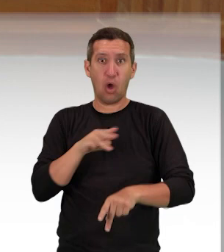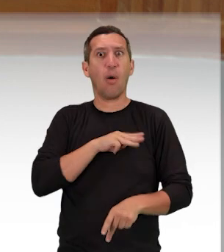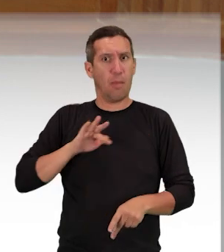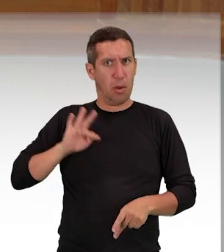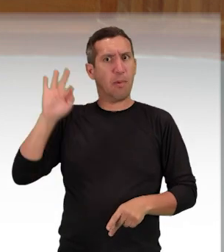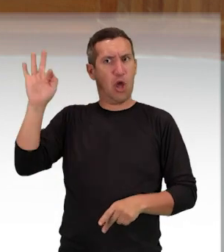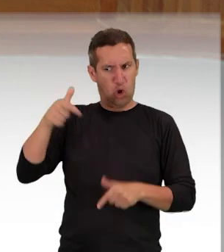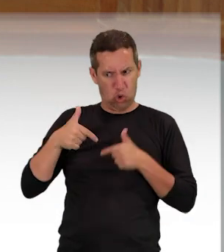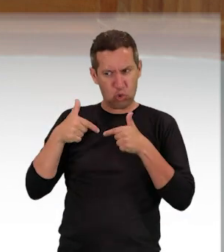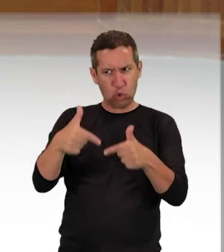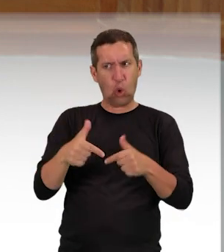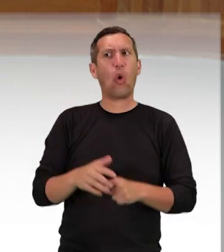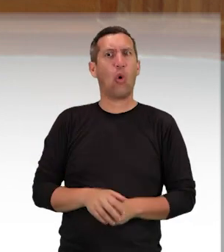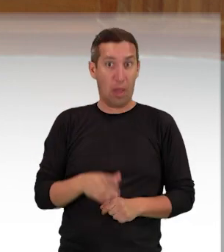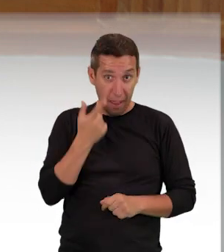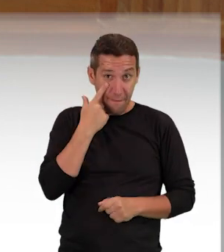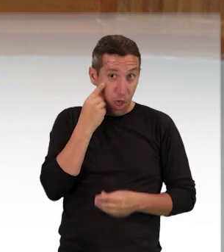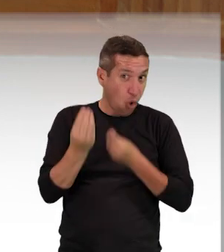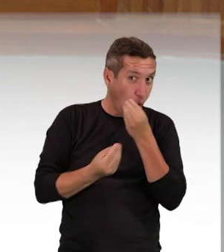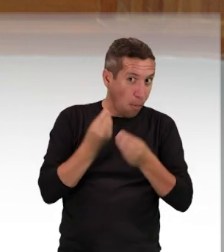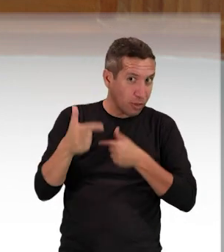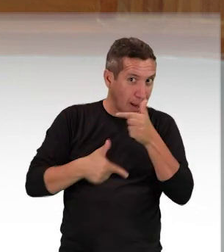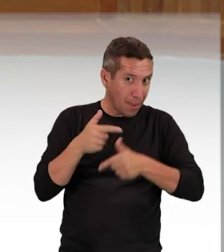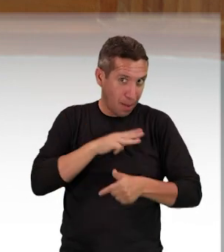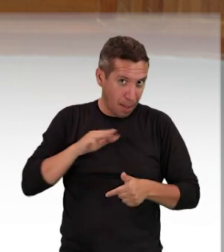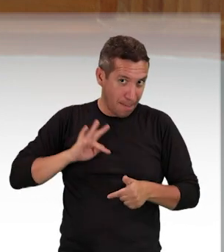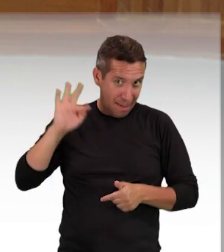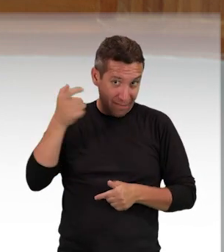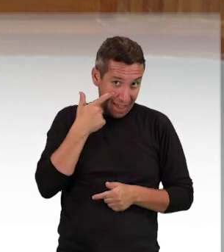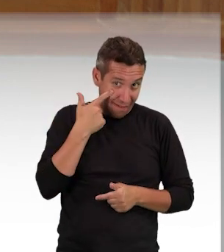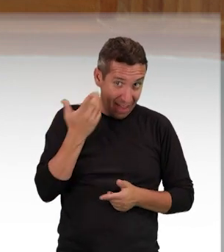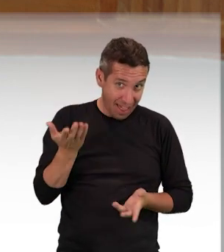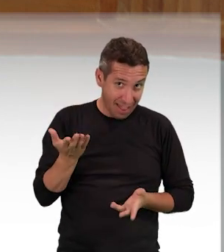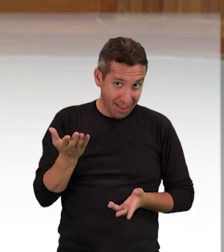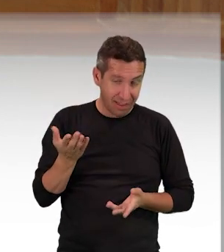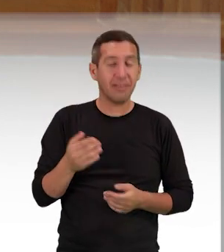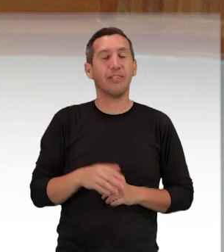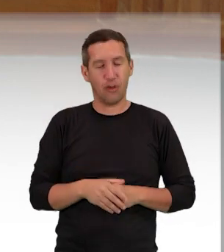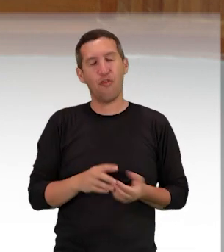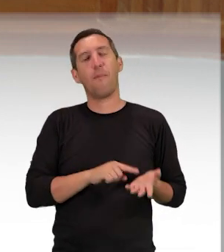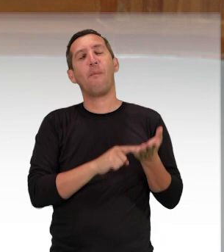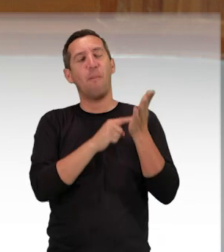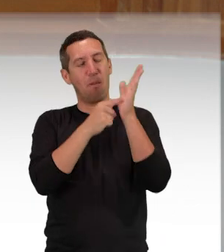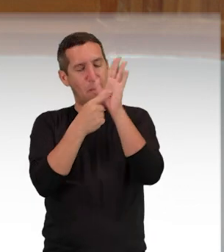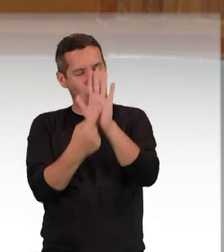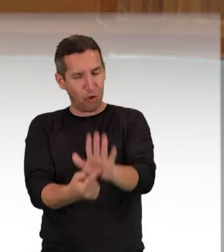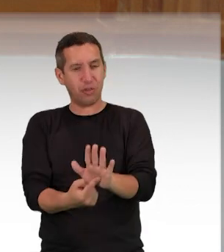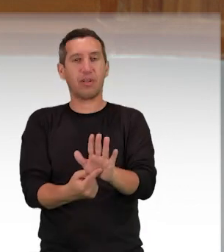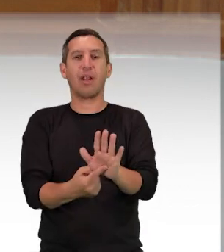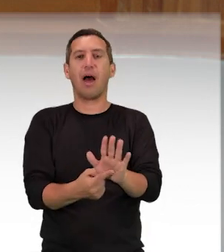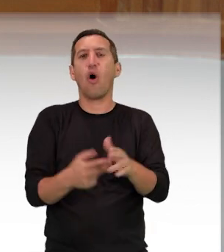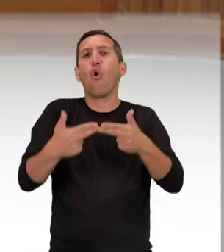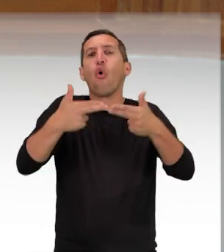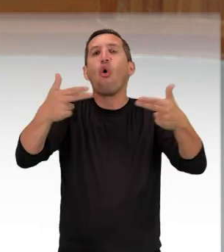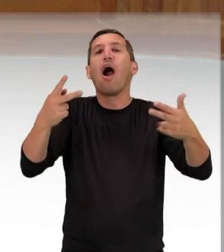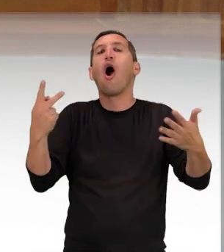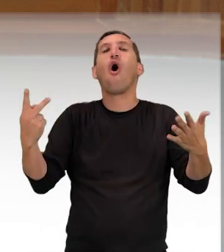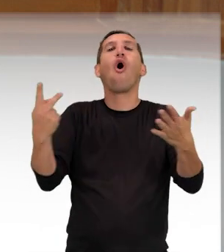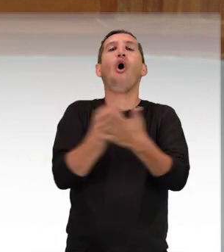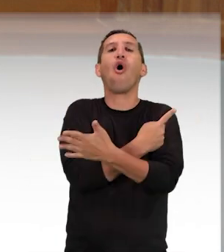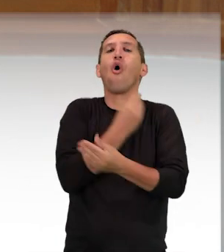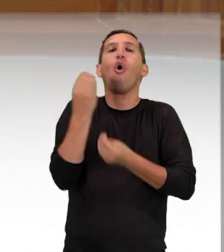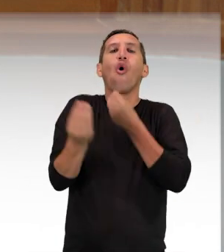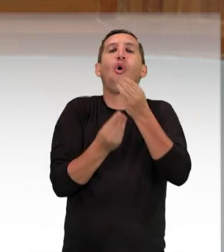população. E para você conhecer um pouco desse trabalho, a gente começa nesta edição a exibir uma série de reportagens